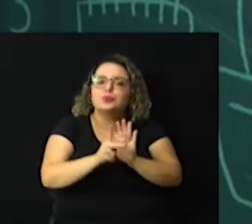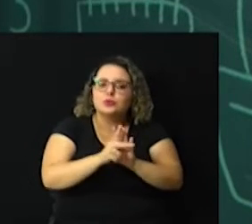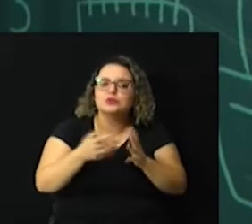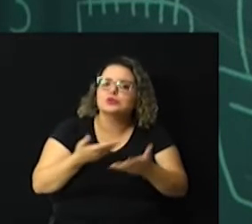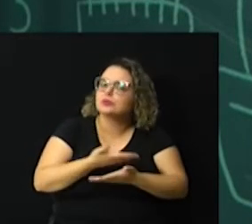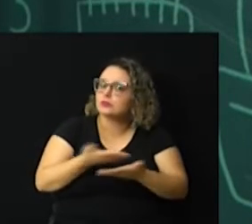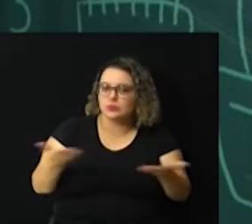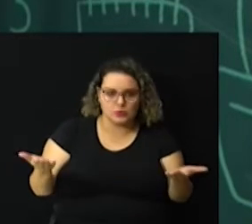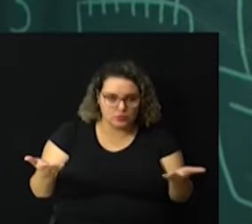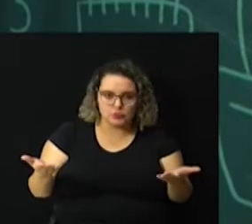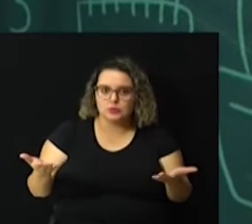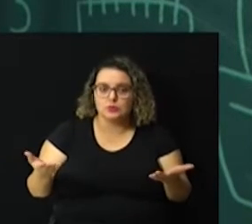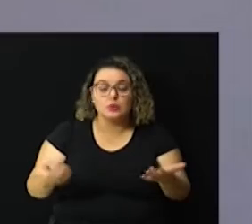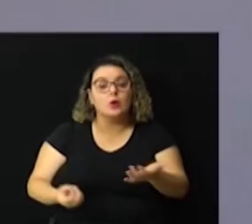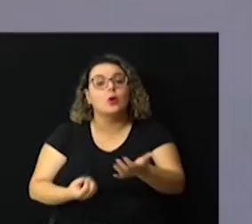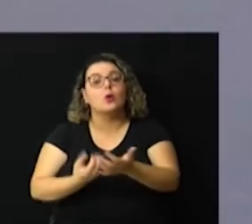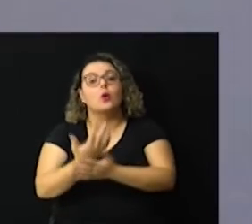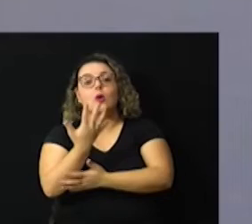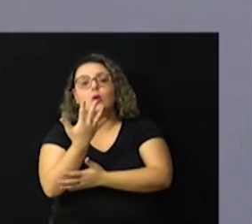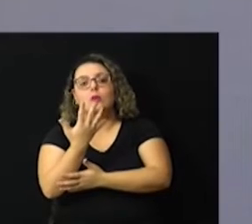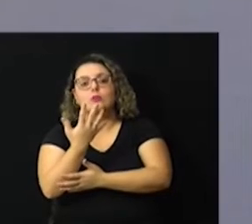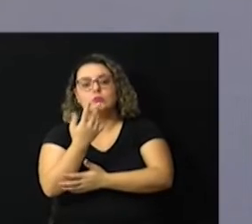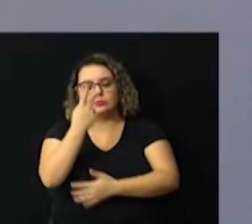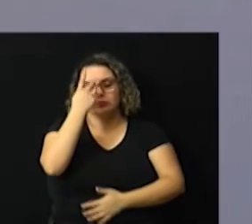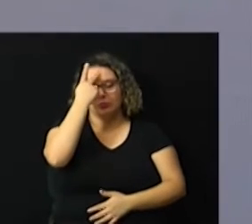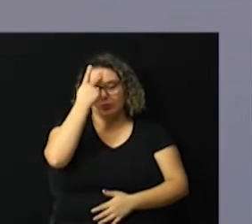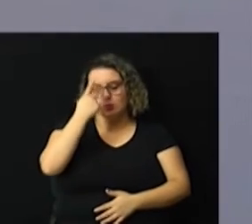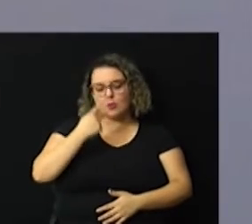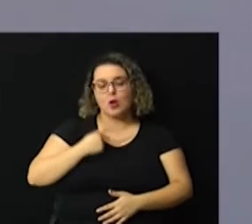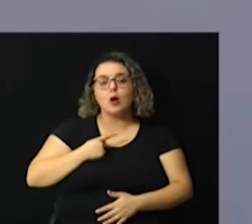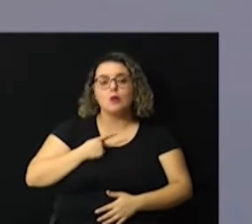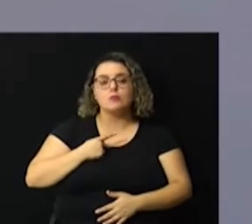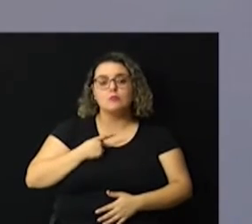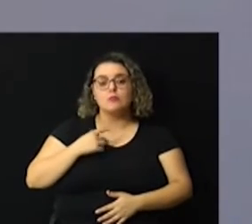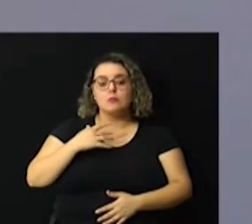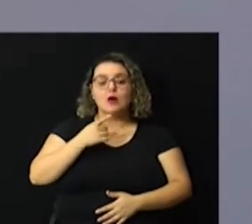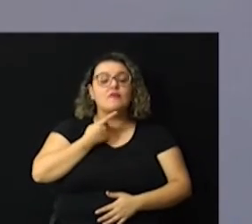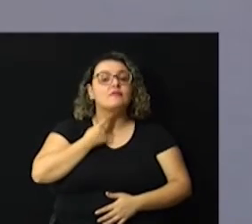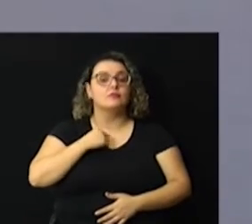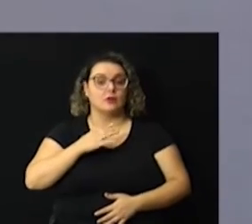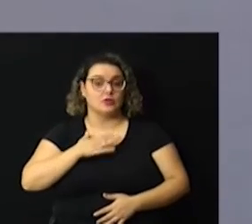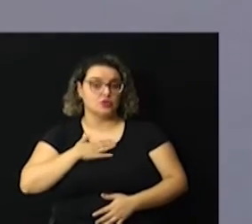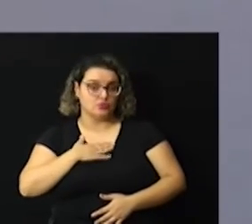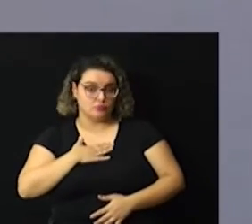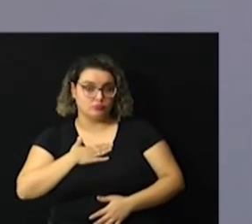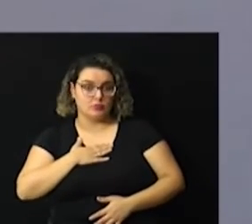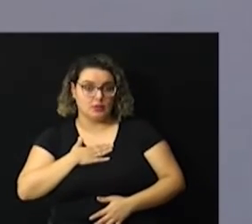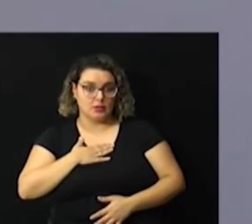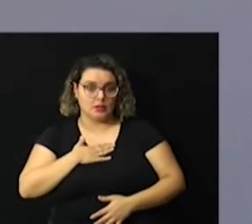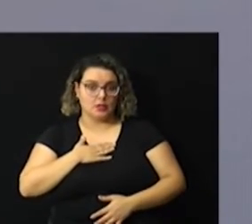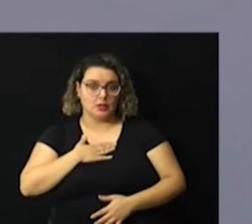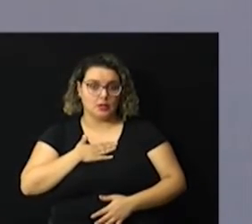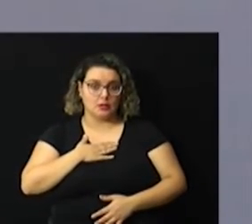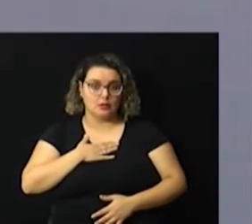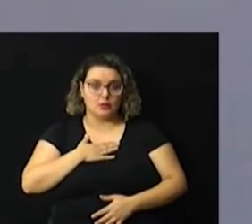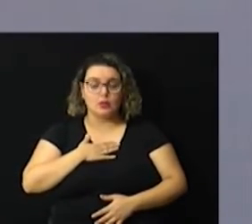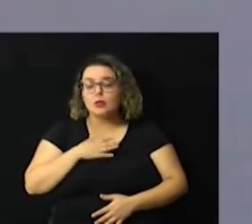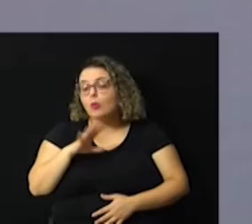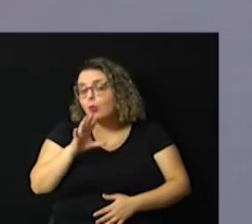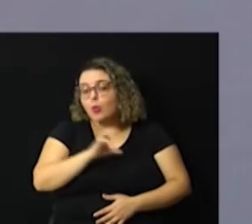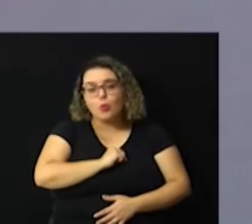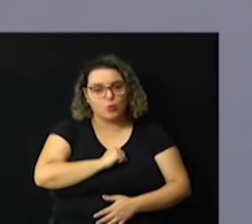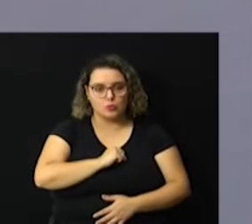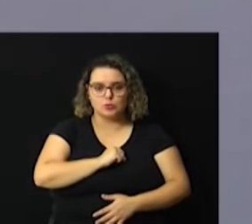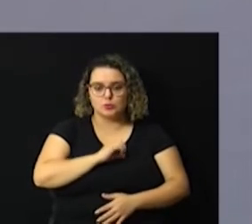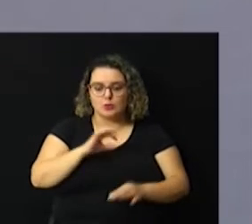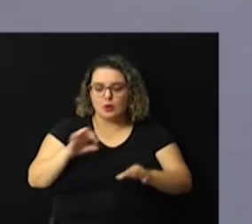todo mundo, é que ele surgiu de algo pessoal, um gosto pessoal, por algo que estava relacionado a algo que eu gostava